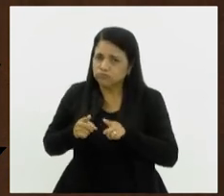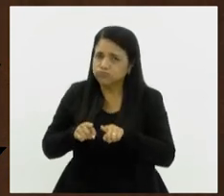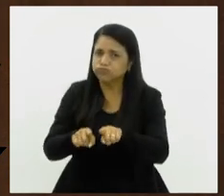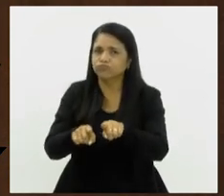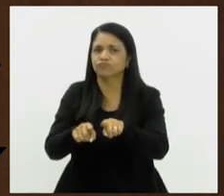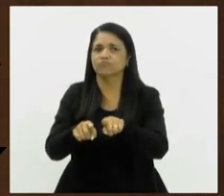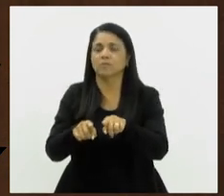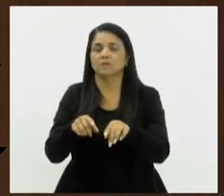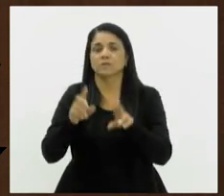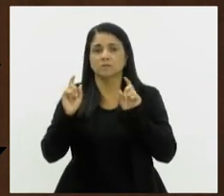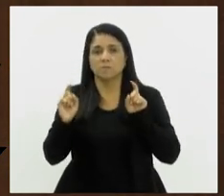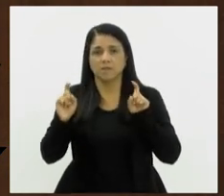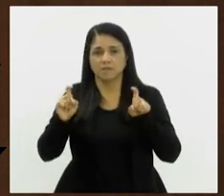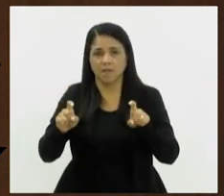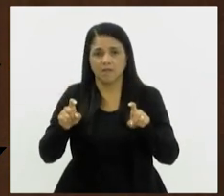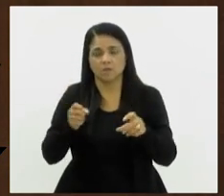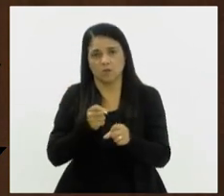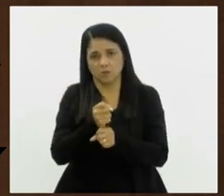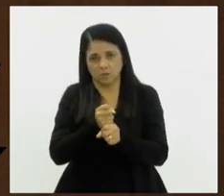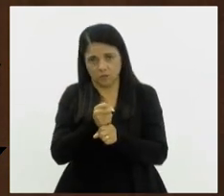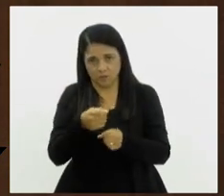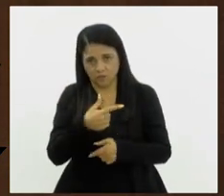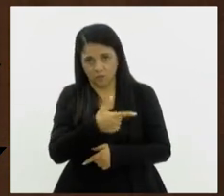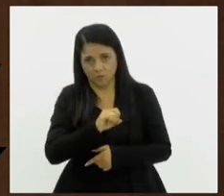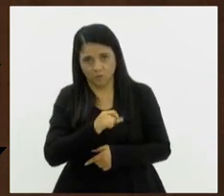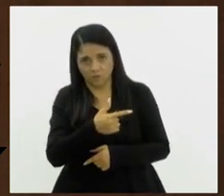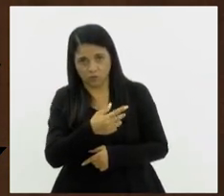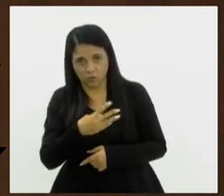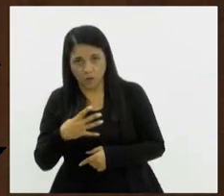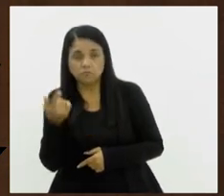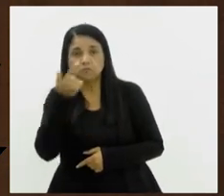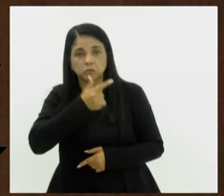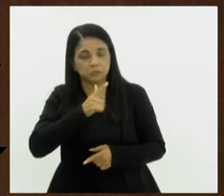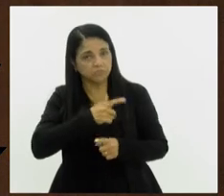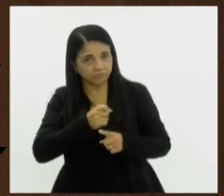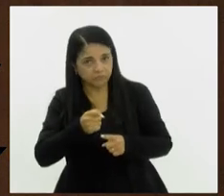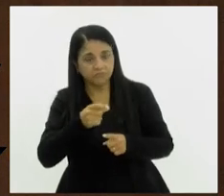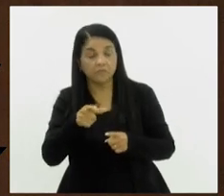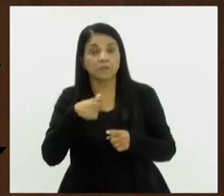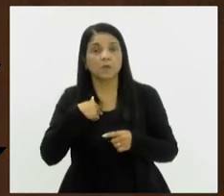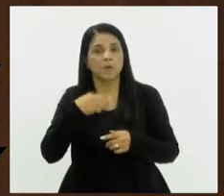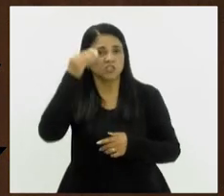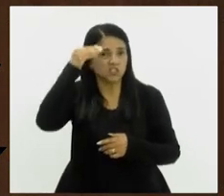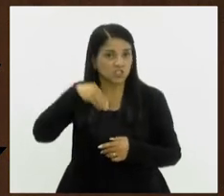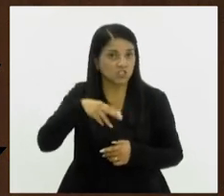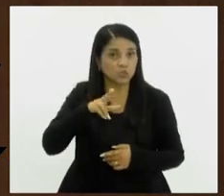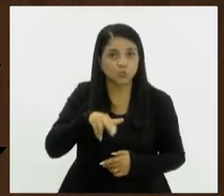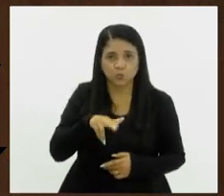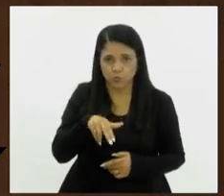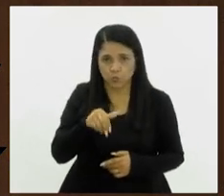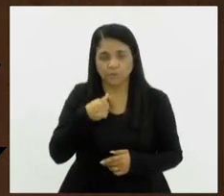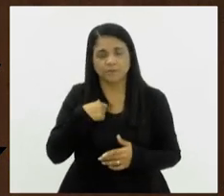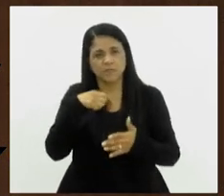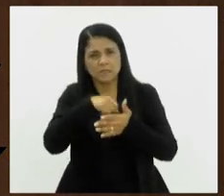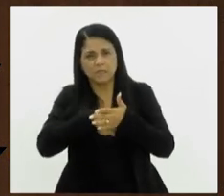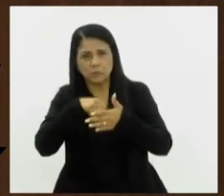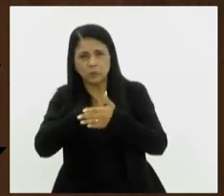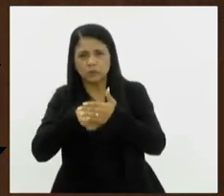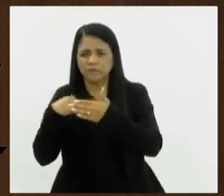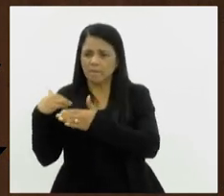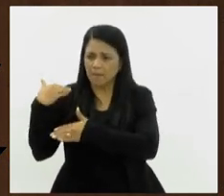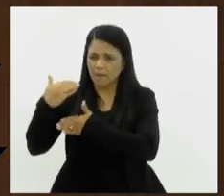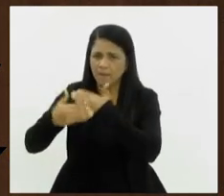ano, nesse mandato, e nós conseguimos conquistar. Mas não vou desistir, lembrar que a luta veio lá de